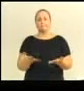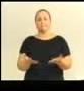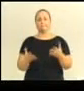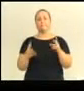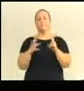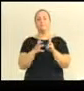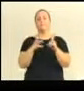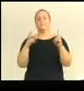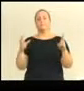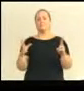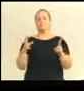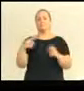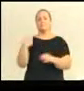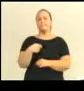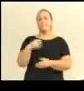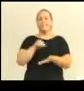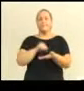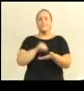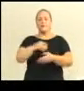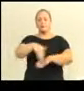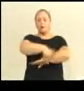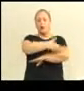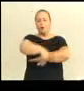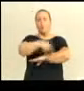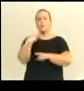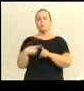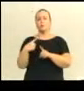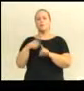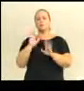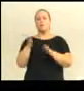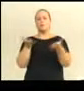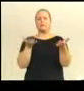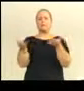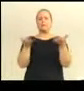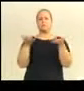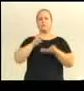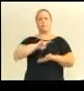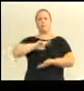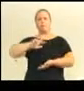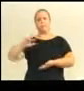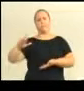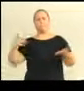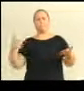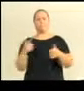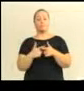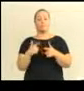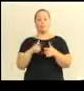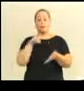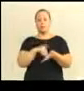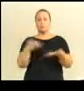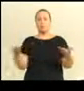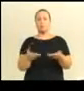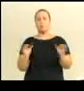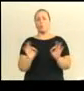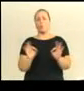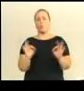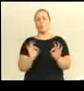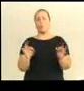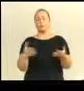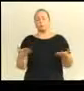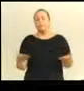à tarde pelo secretário paulo franz essa rua já teve diversas licitações diversos percalços e problemas e ainda continua fazendo o povo daquela